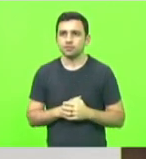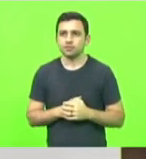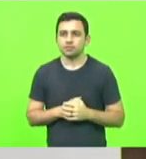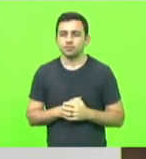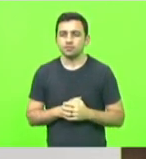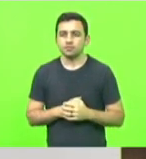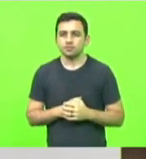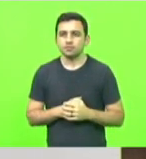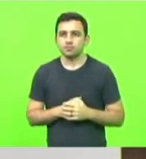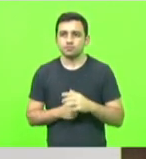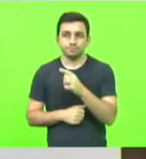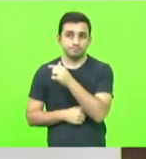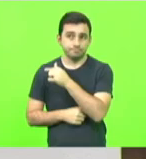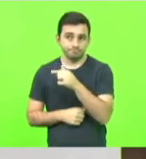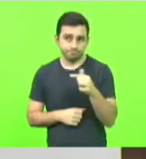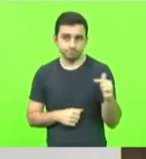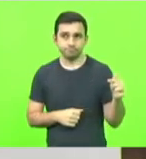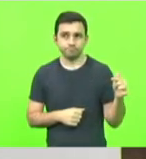A semana começou,